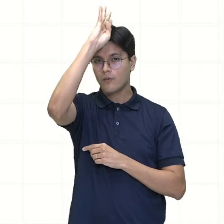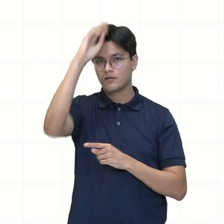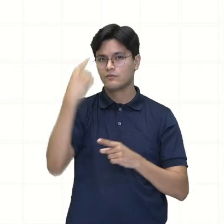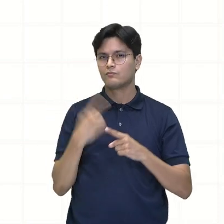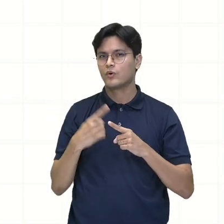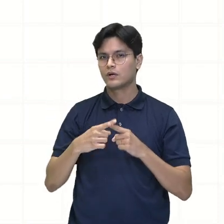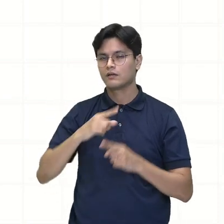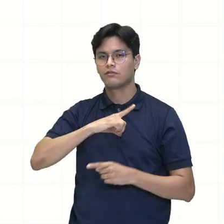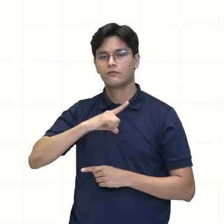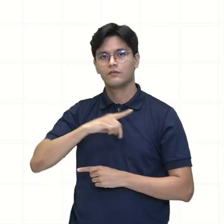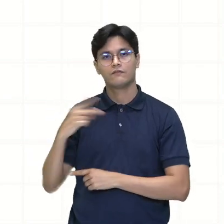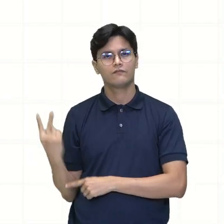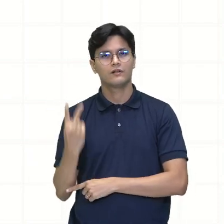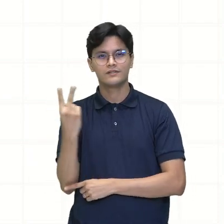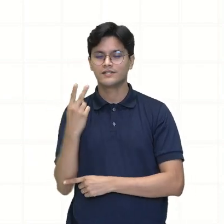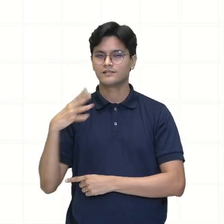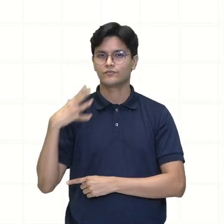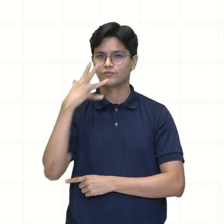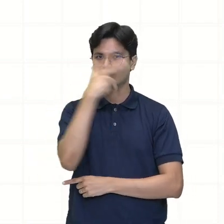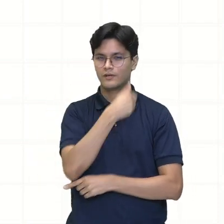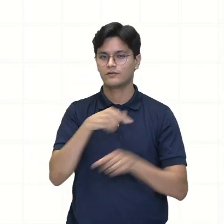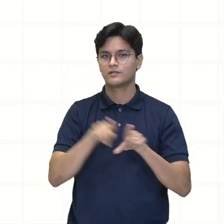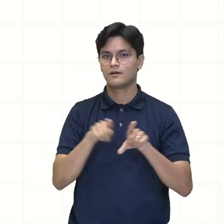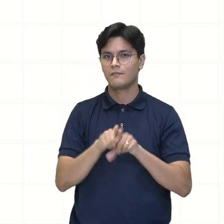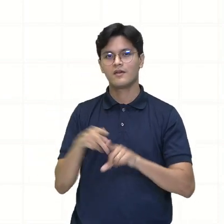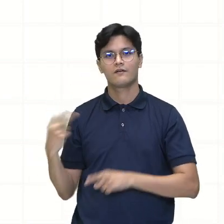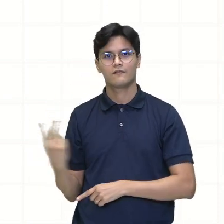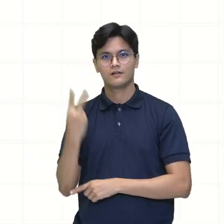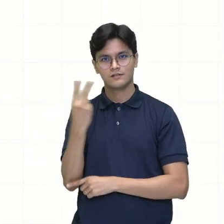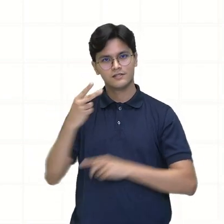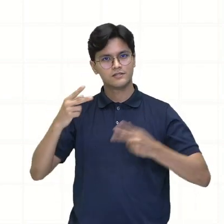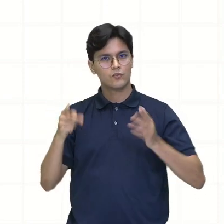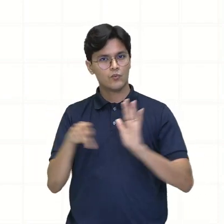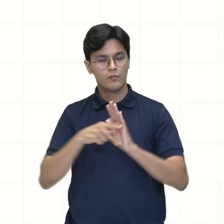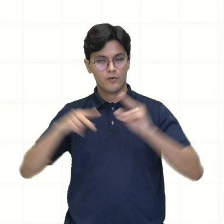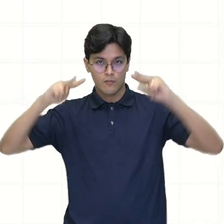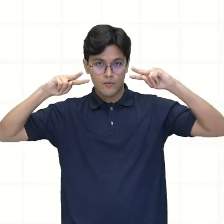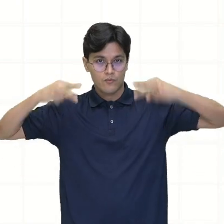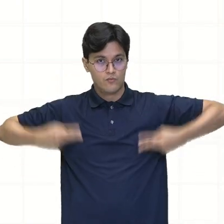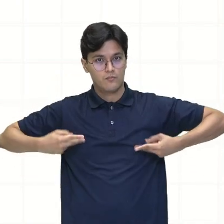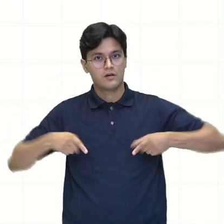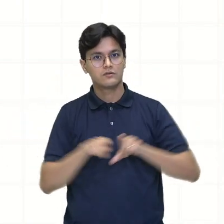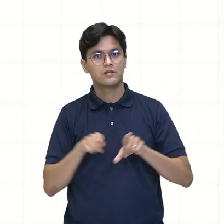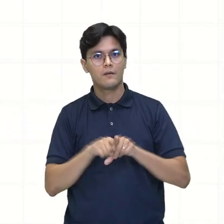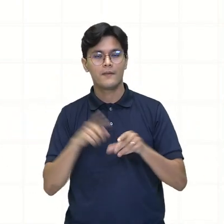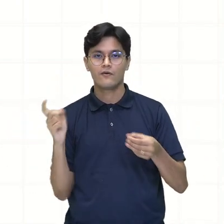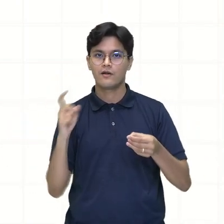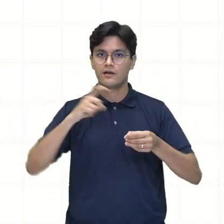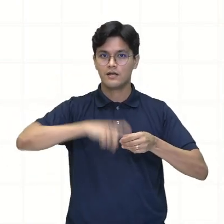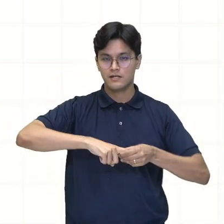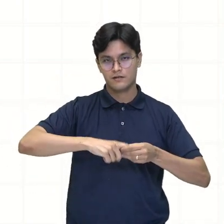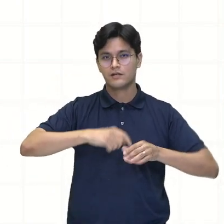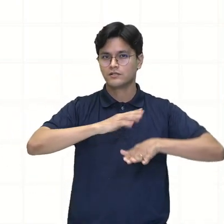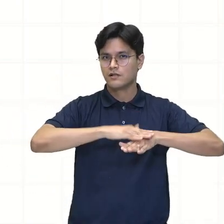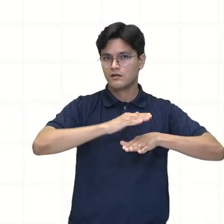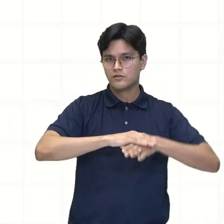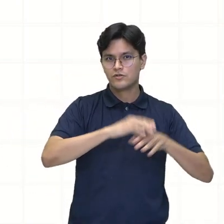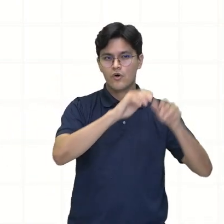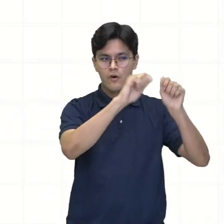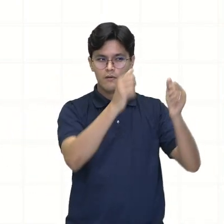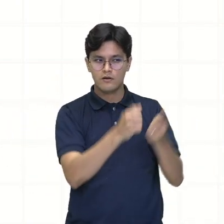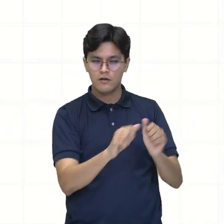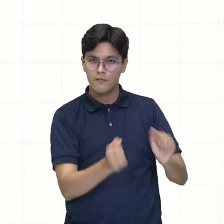valorização do belo, com a valorização do ser humano, com o resgate das obras greco-romanas, com a